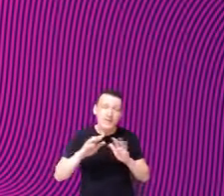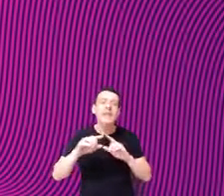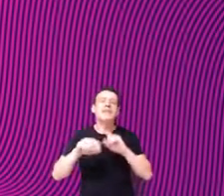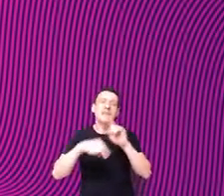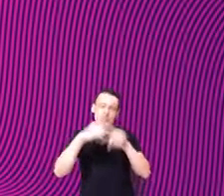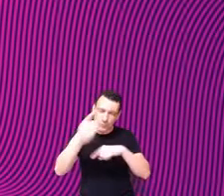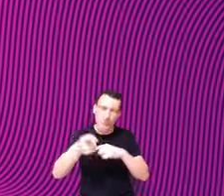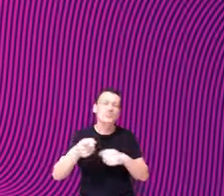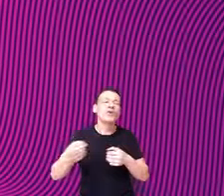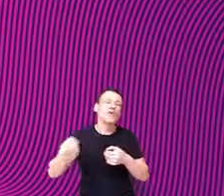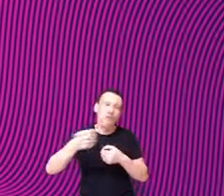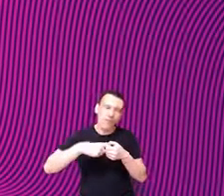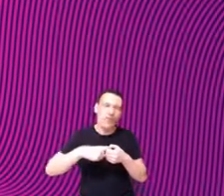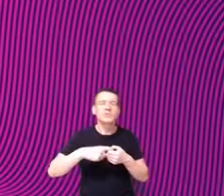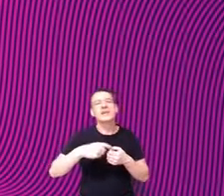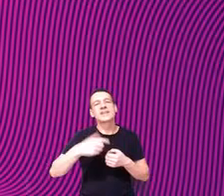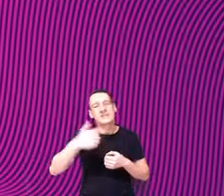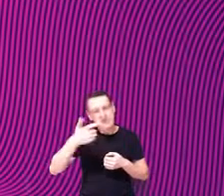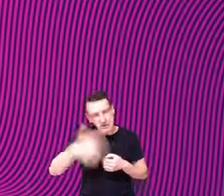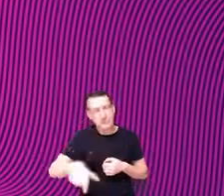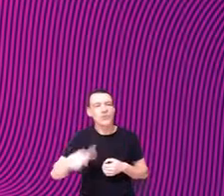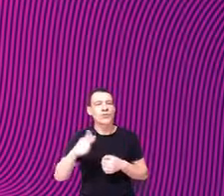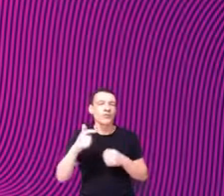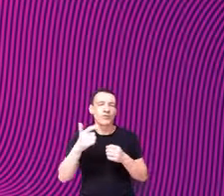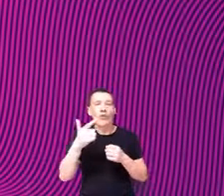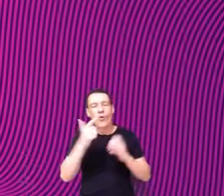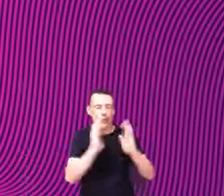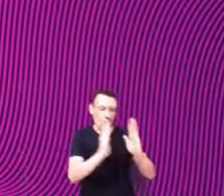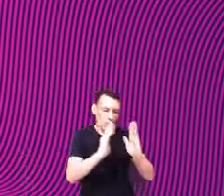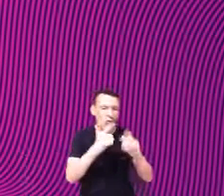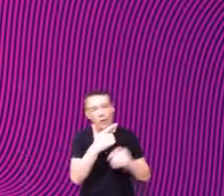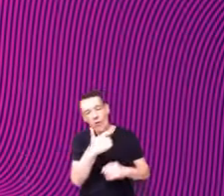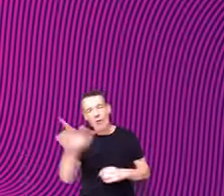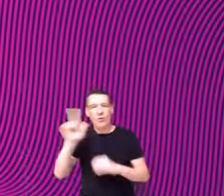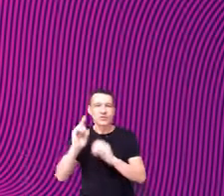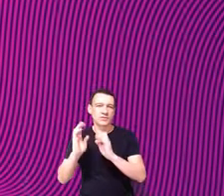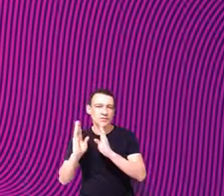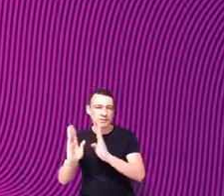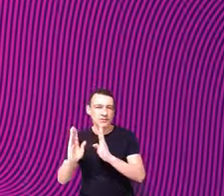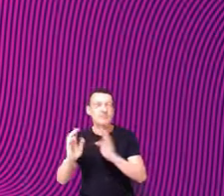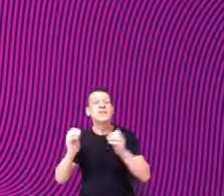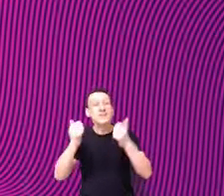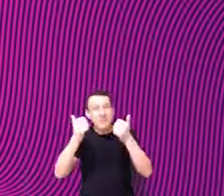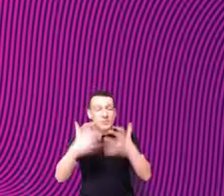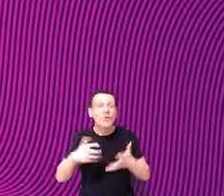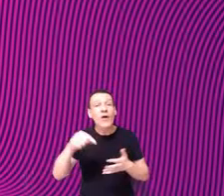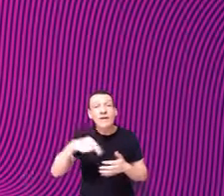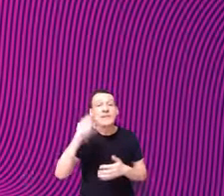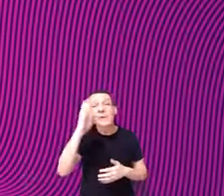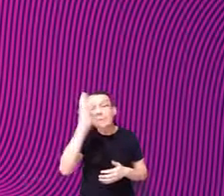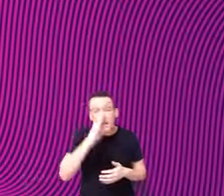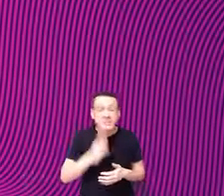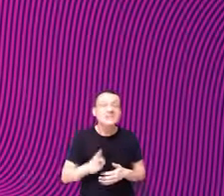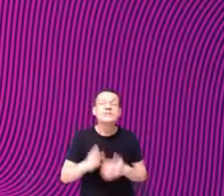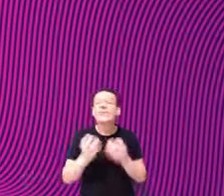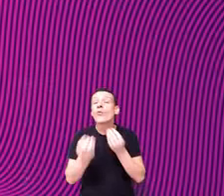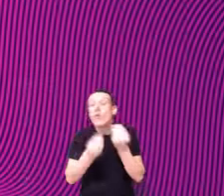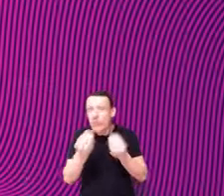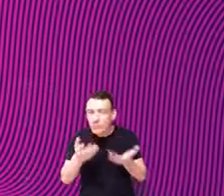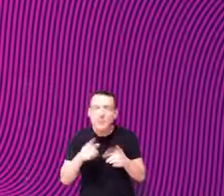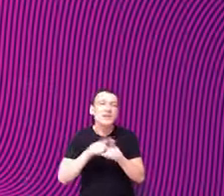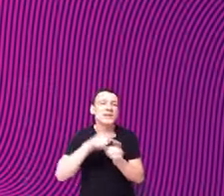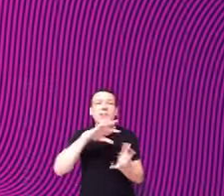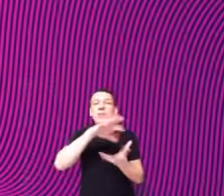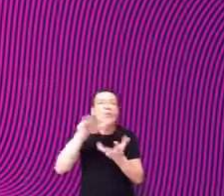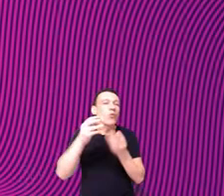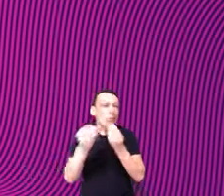que a gente vai trazer um pouquinho a nossa realidade de transplantes aqui no Brasil e no mundo, e posteriormente de um